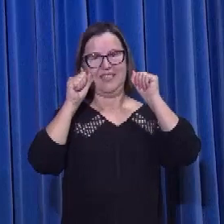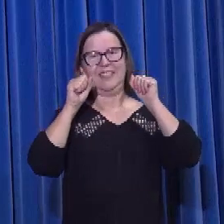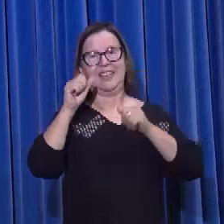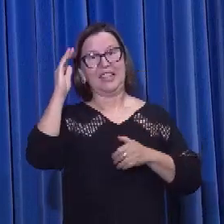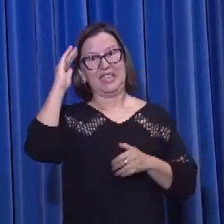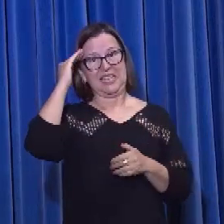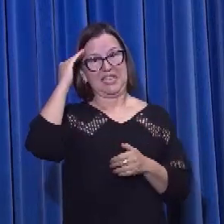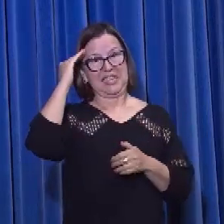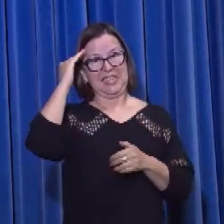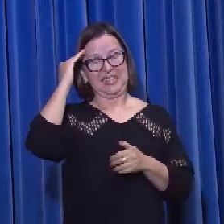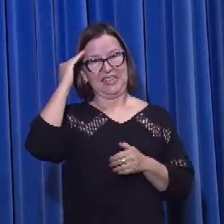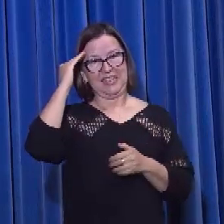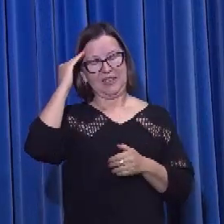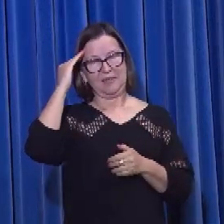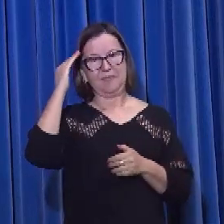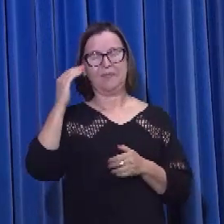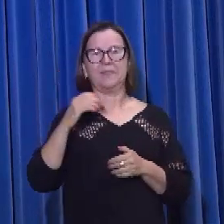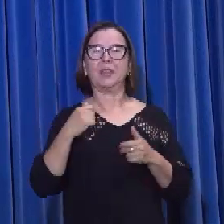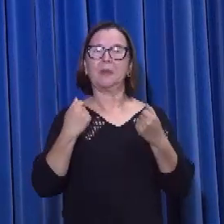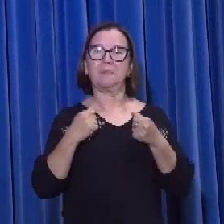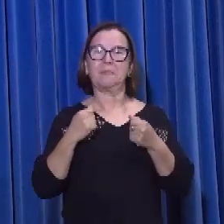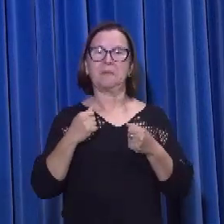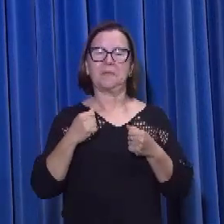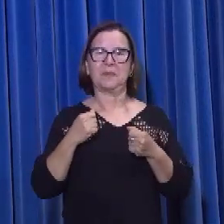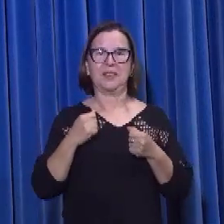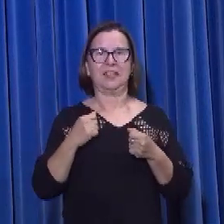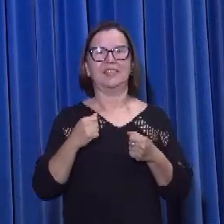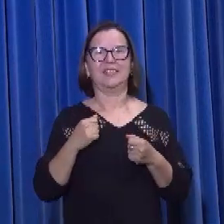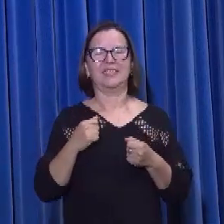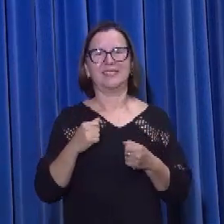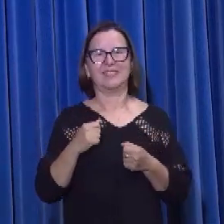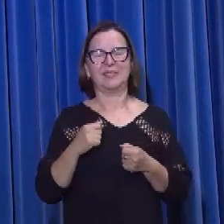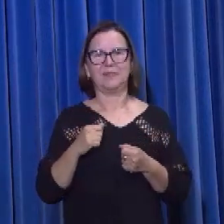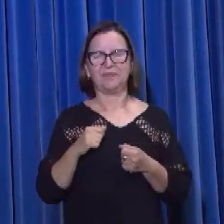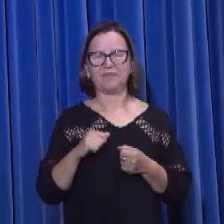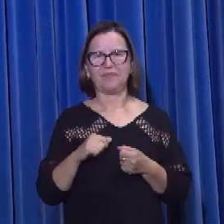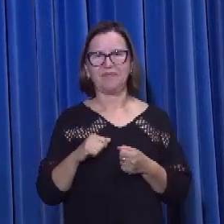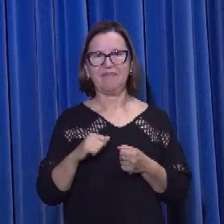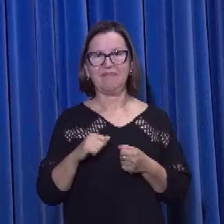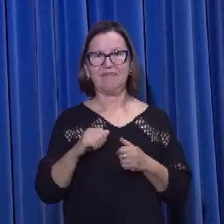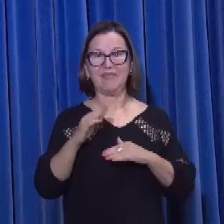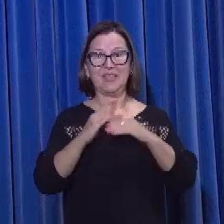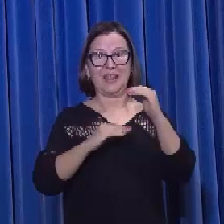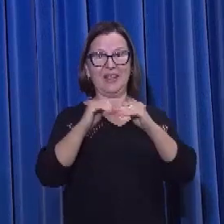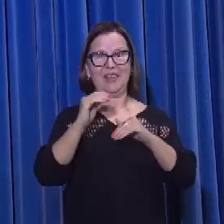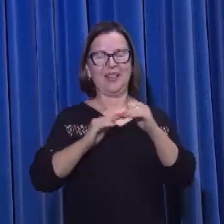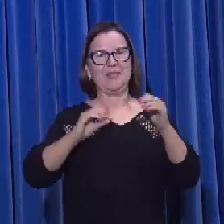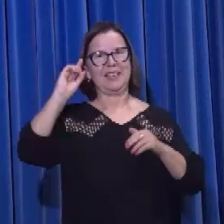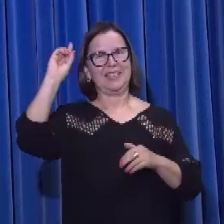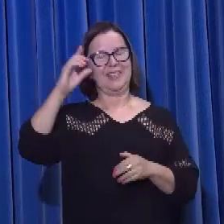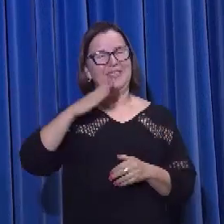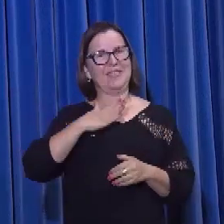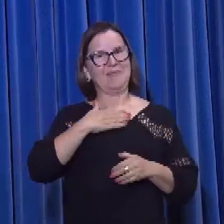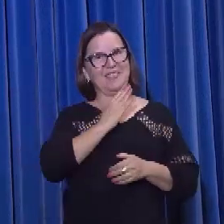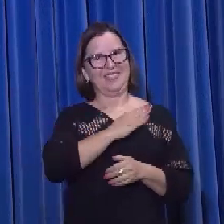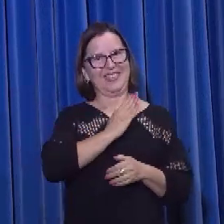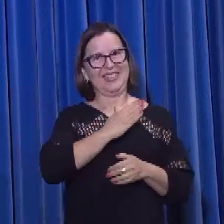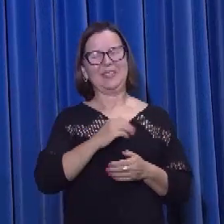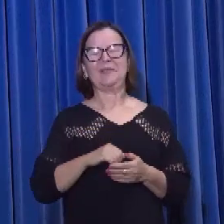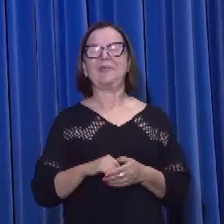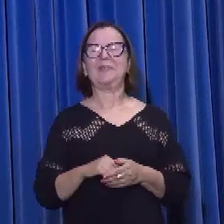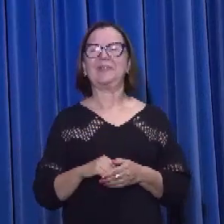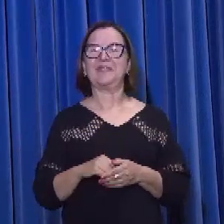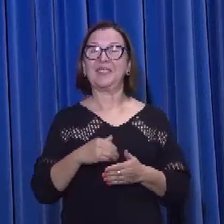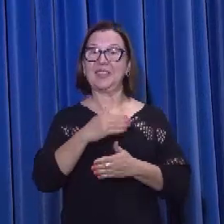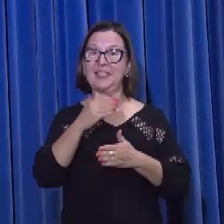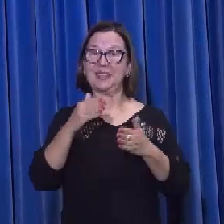eu preciso da ação de Deus, da vivificação na minha vida. Todos aqueles que estão destinados à